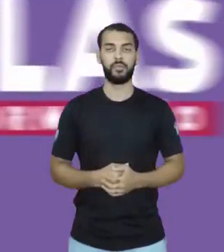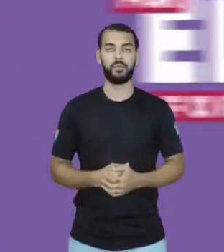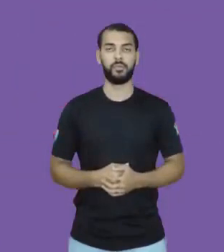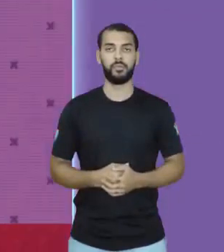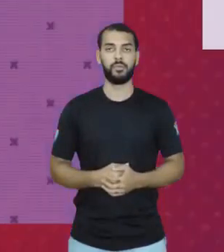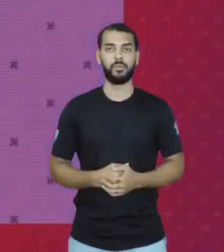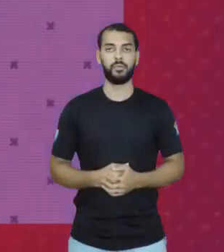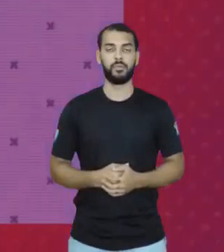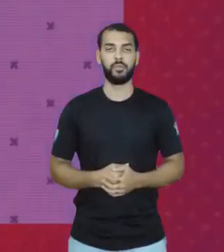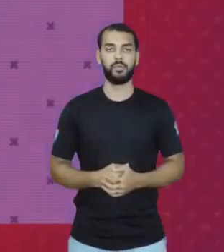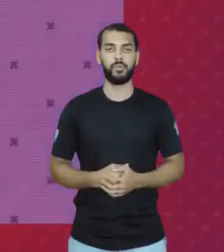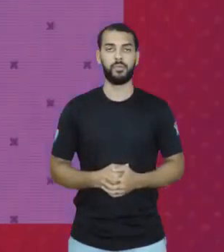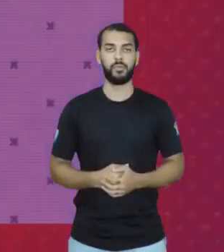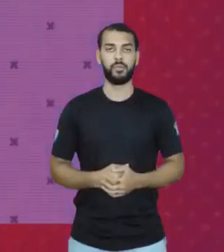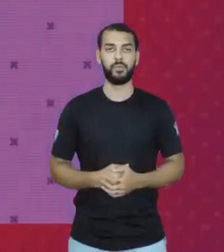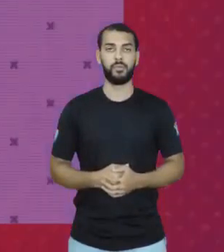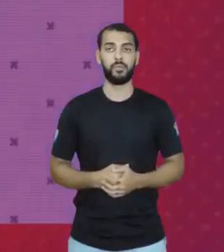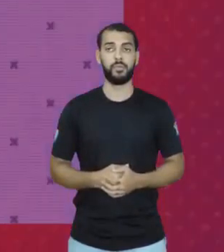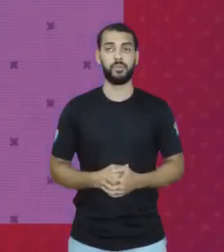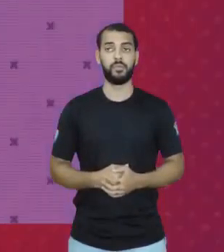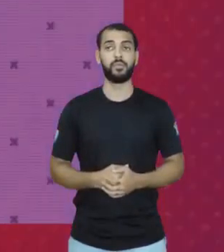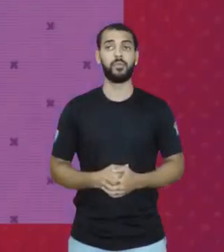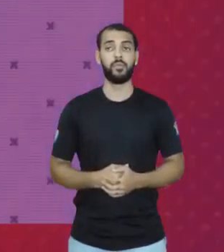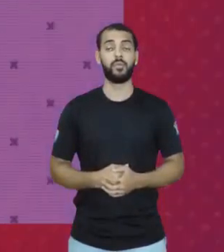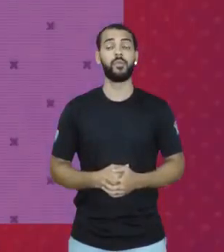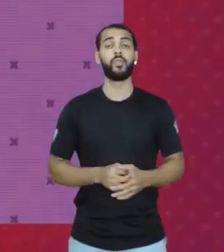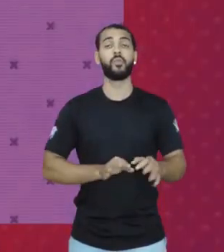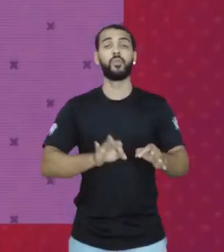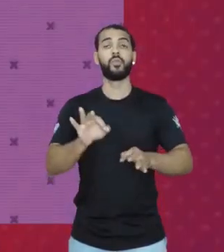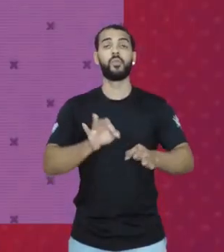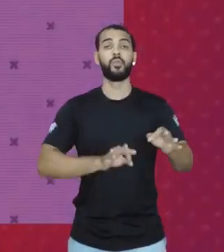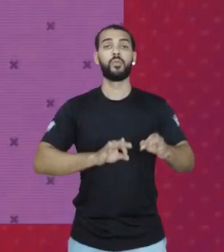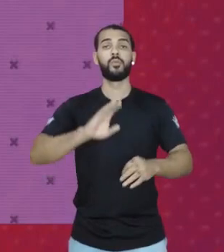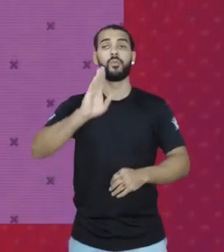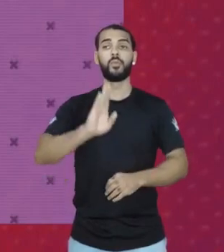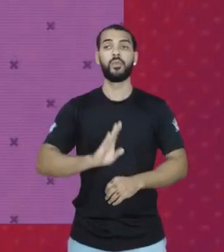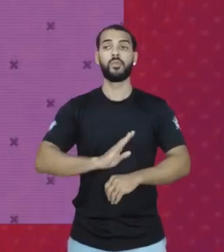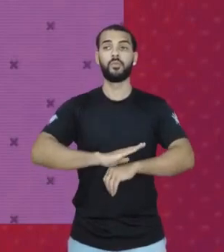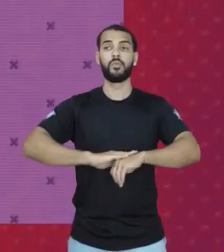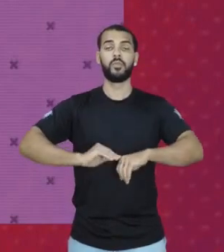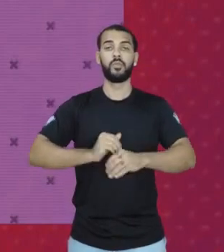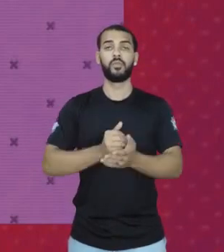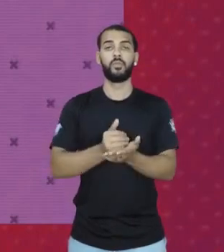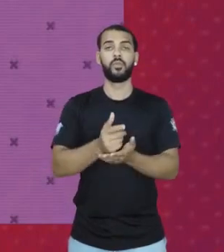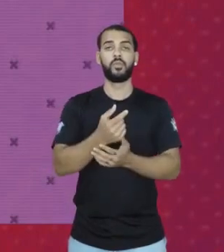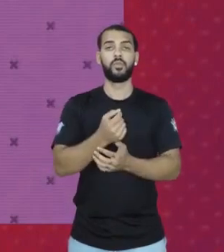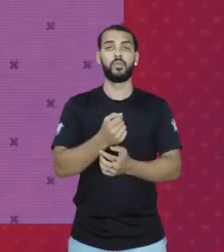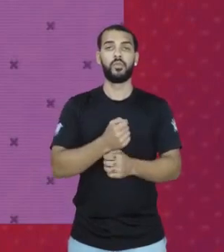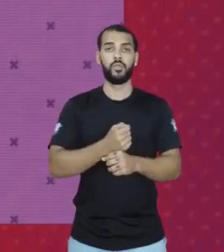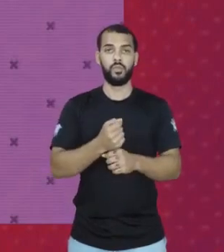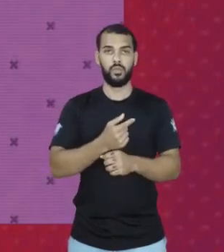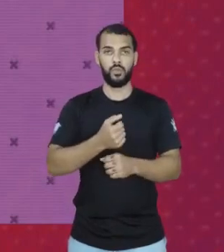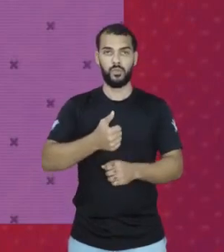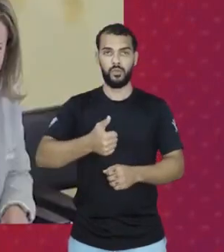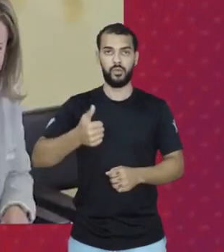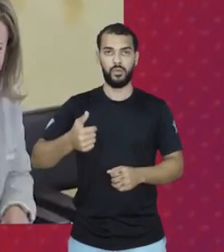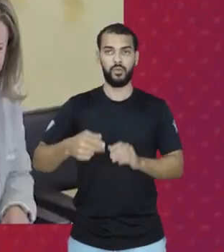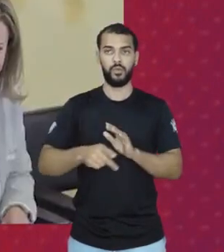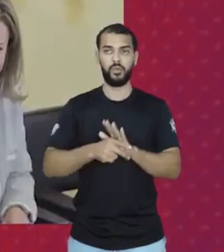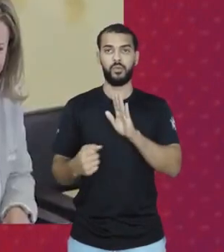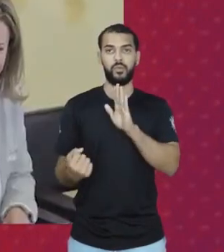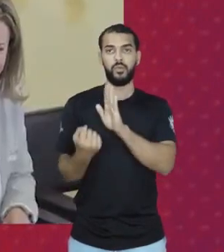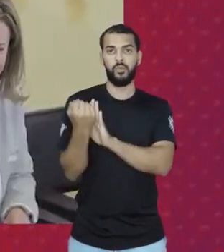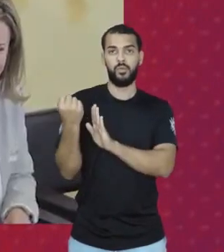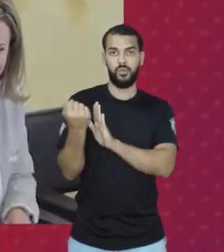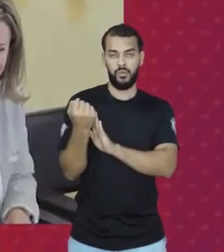O programa Brasil Carinhoso foi criado em 2011 e começou a ser executado em 2012, nos marcos do Plano Brasil